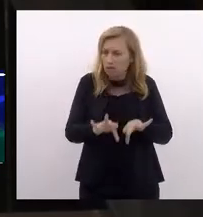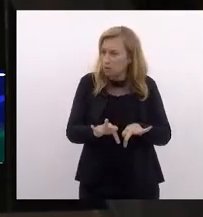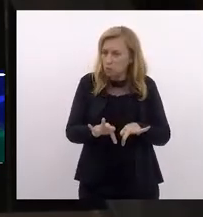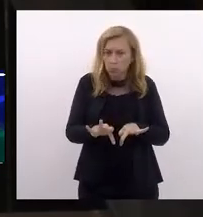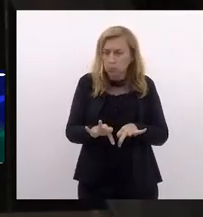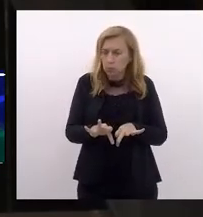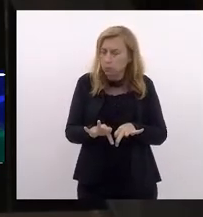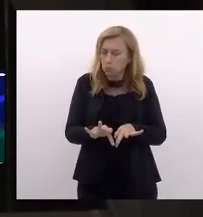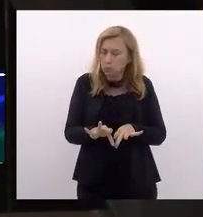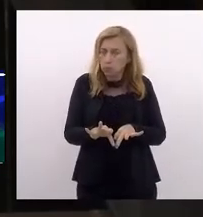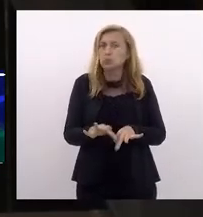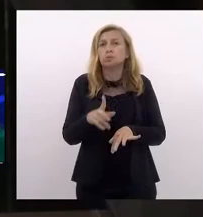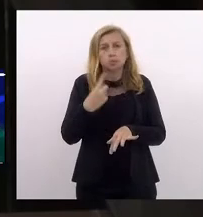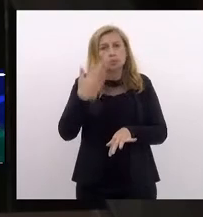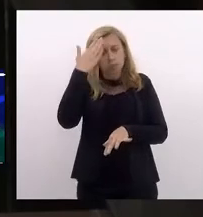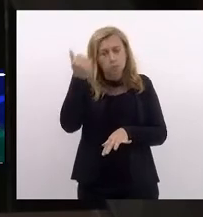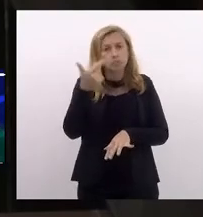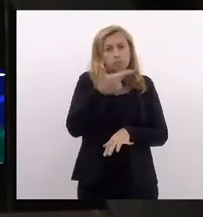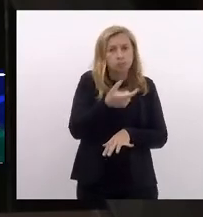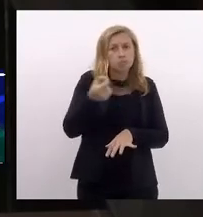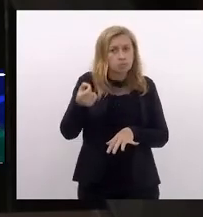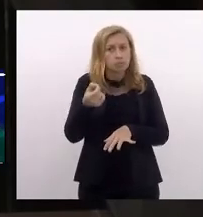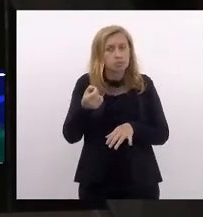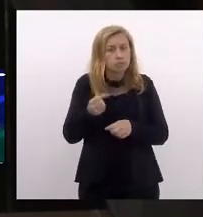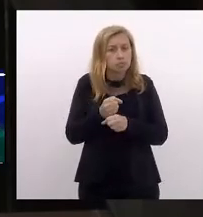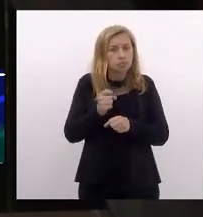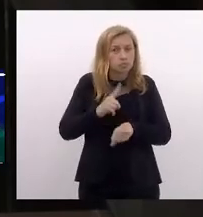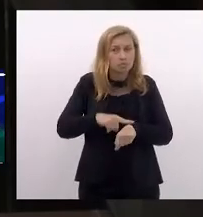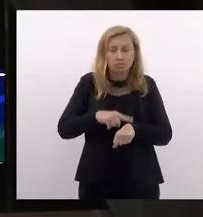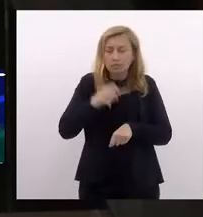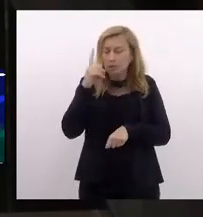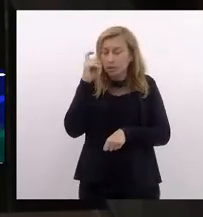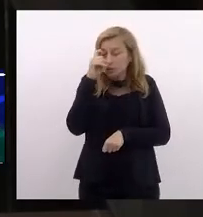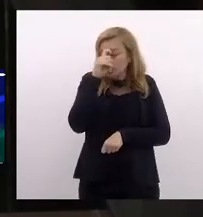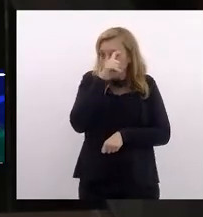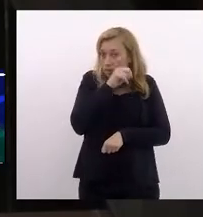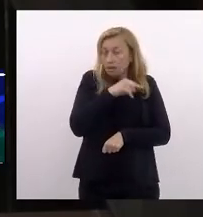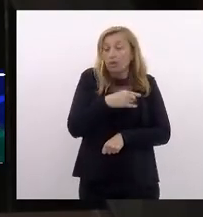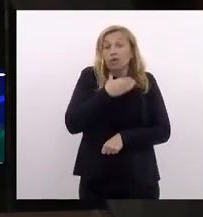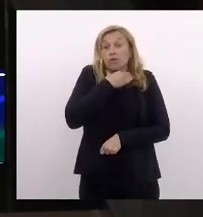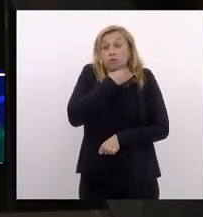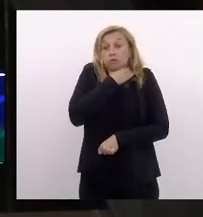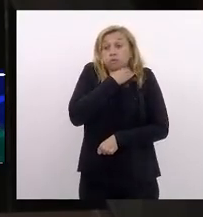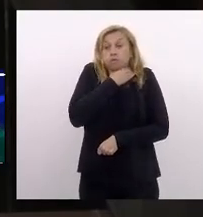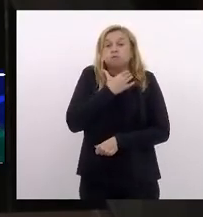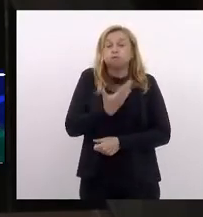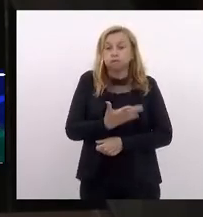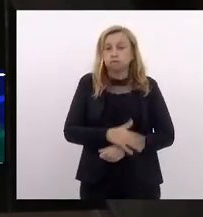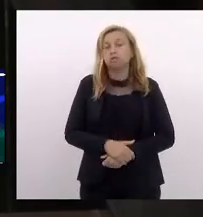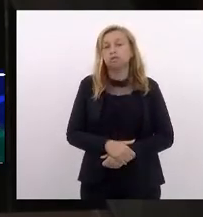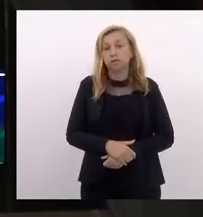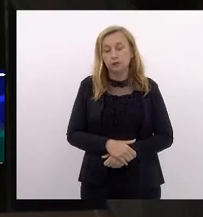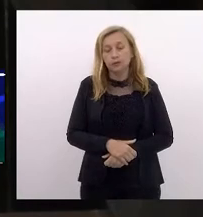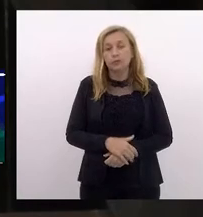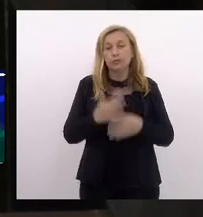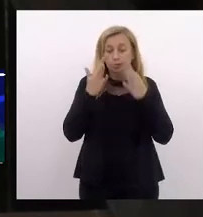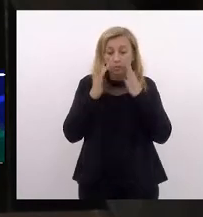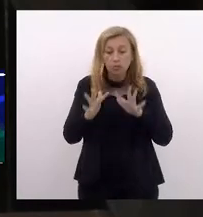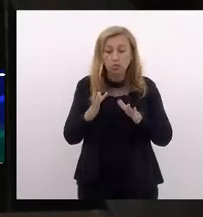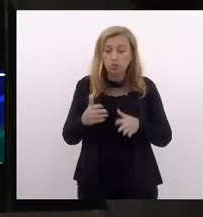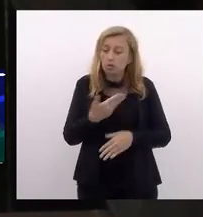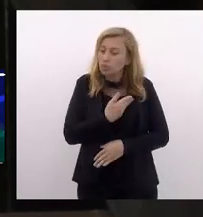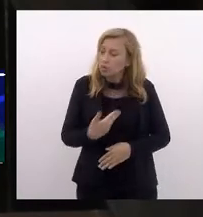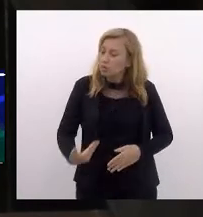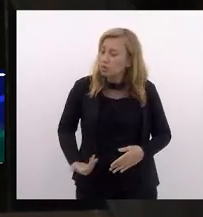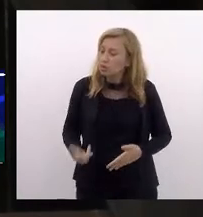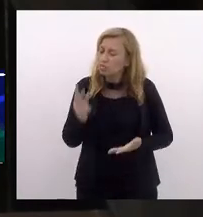porque ainda não acabou mas nós sabemos 2020 Foi um momento crônico muito grave muito sério e chama atenção que o